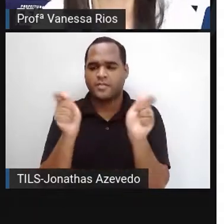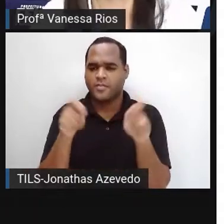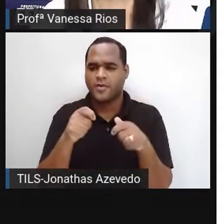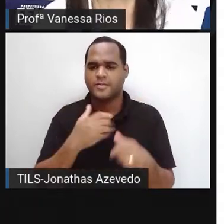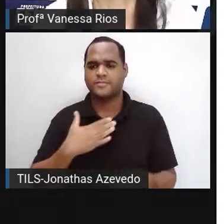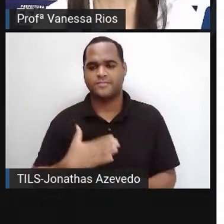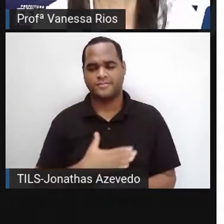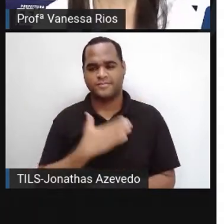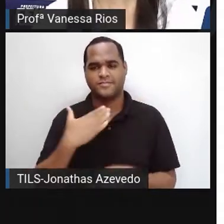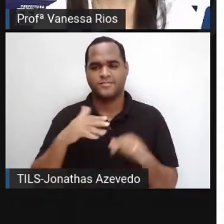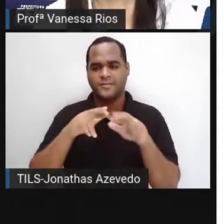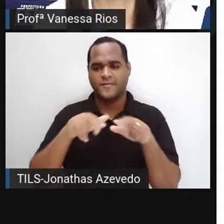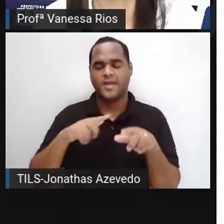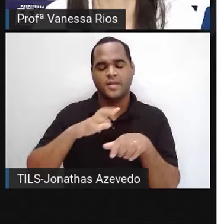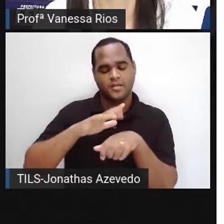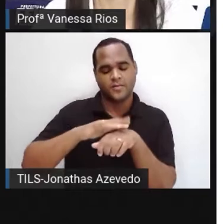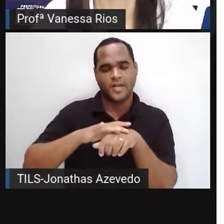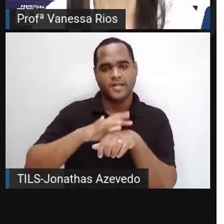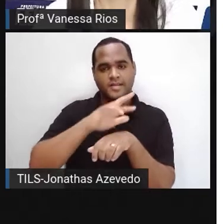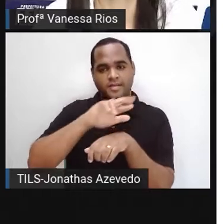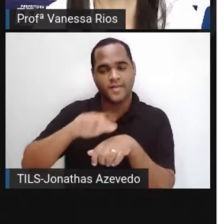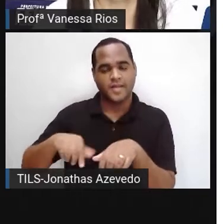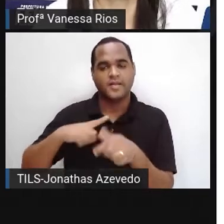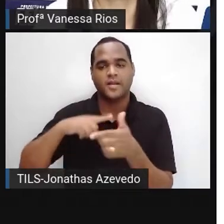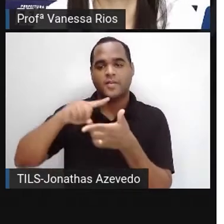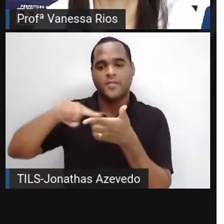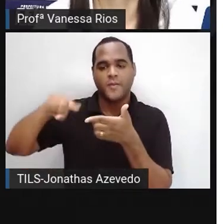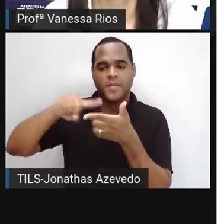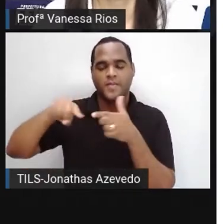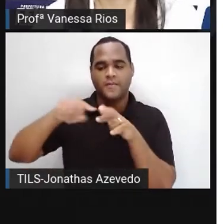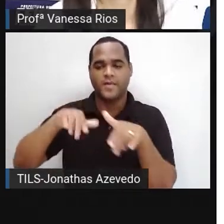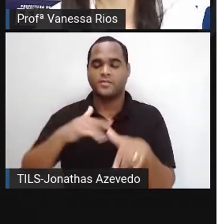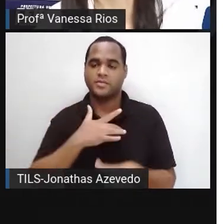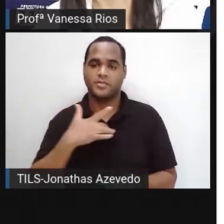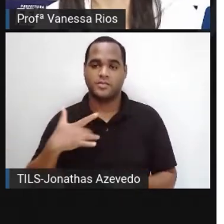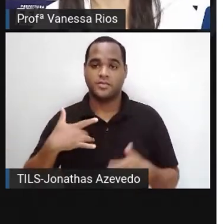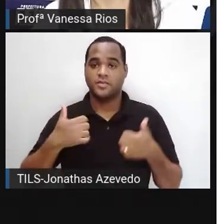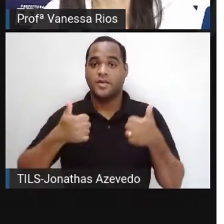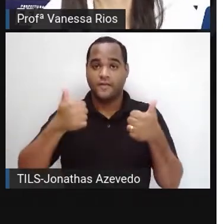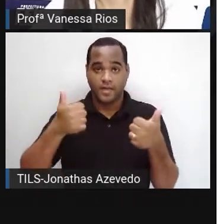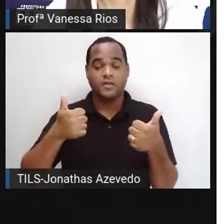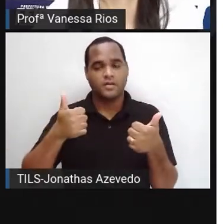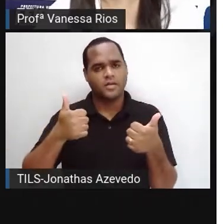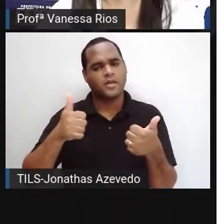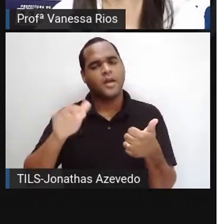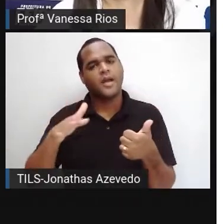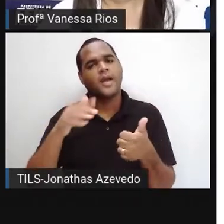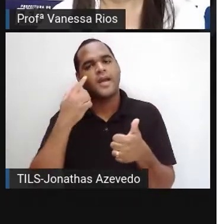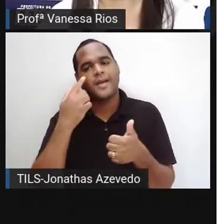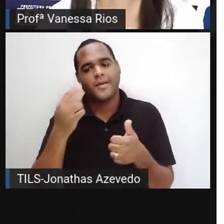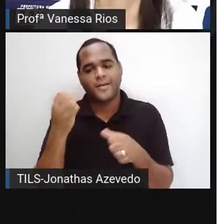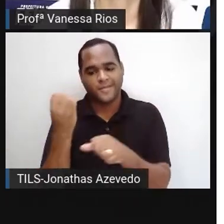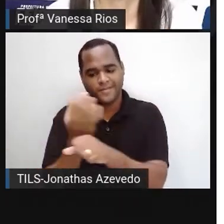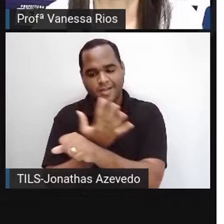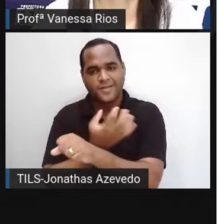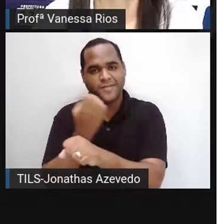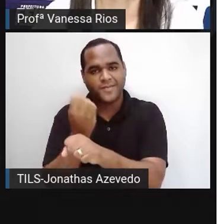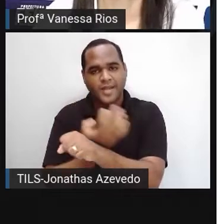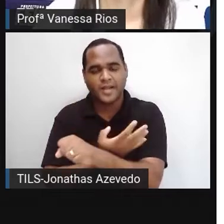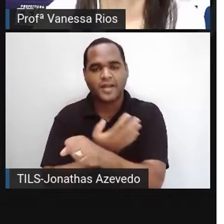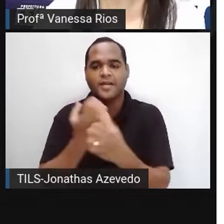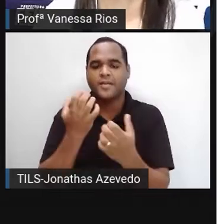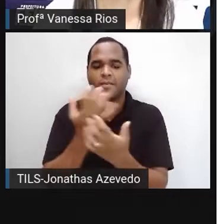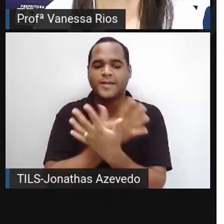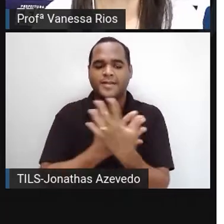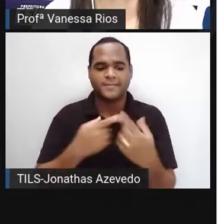para tratar até algumas doenças, né? Alguns problemas de saúde. A música interfere no nosso emocional,